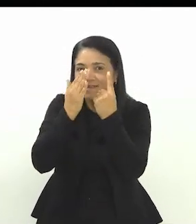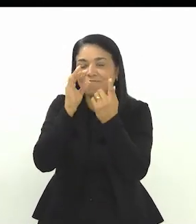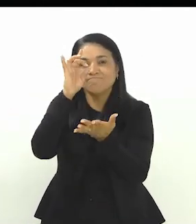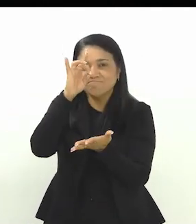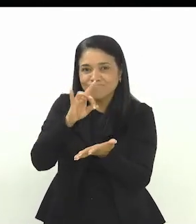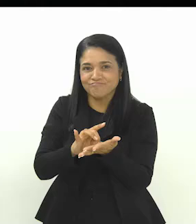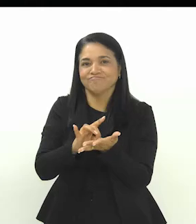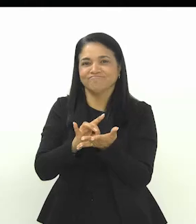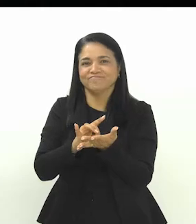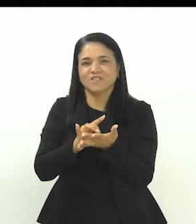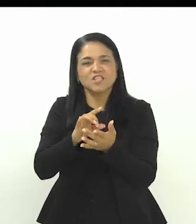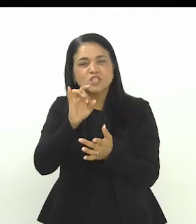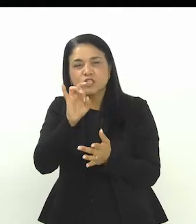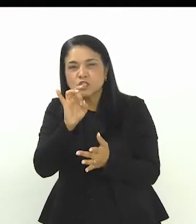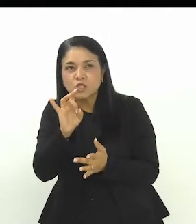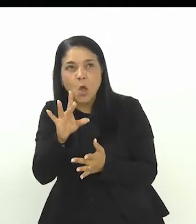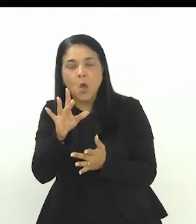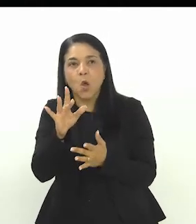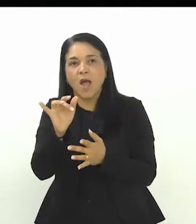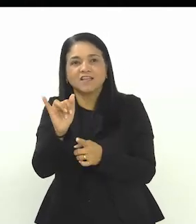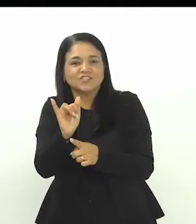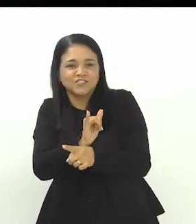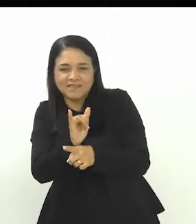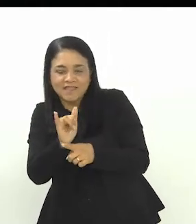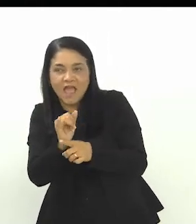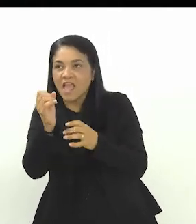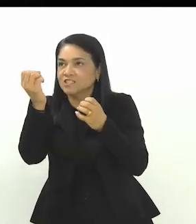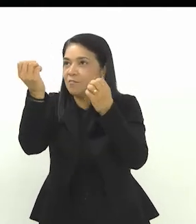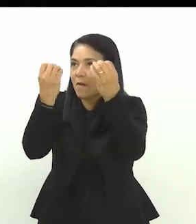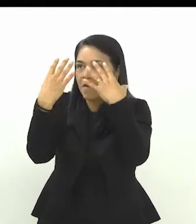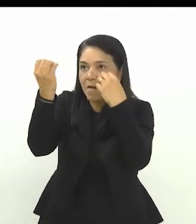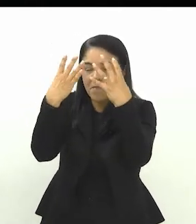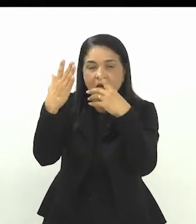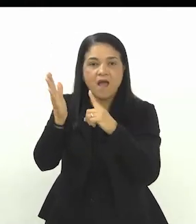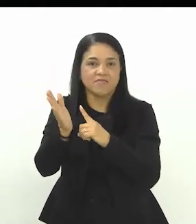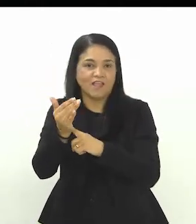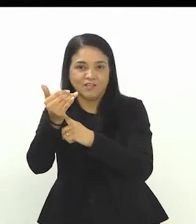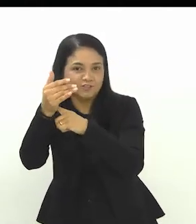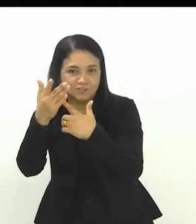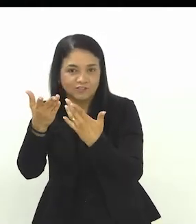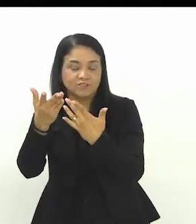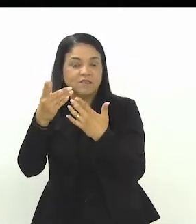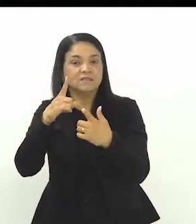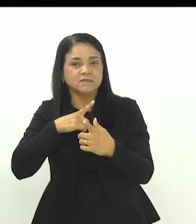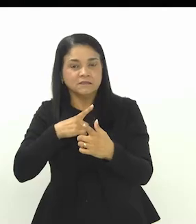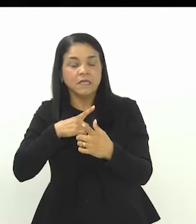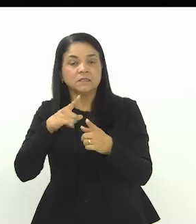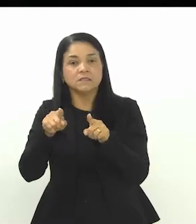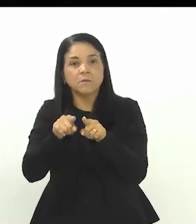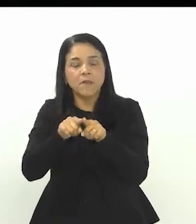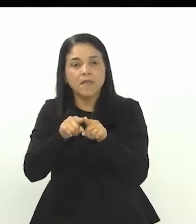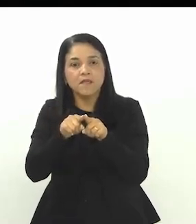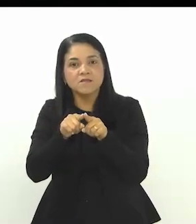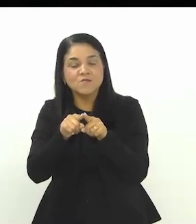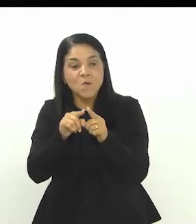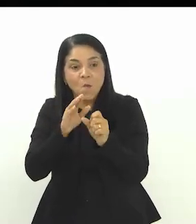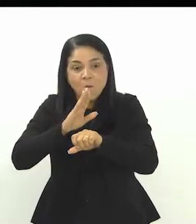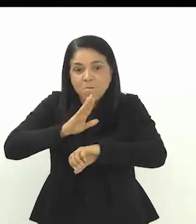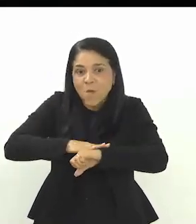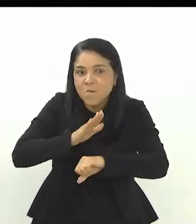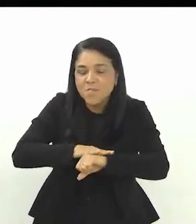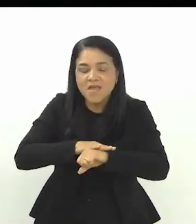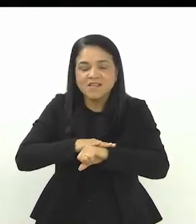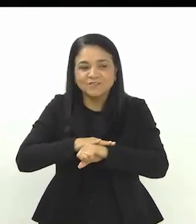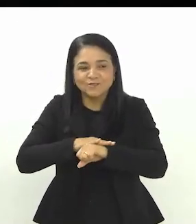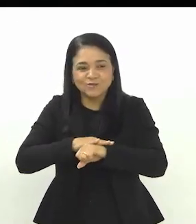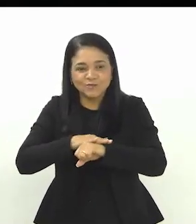tá aí, né? Não é só ter o recurso, eu acho que existe também os espíritos do carnaval,